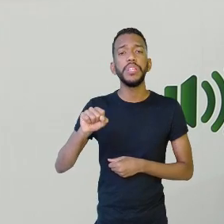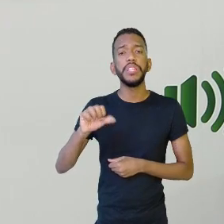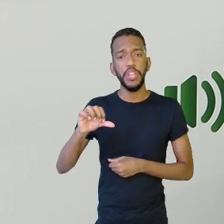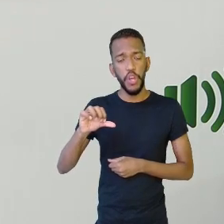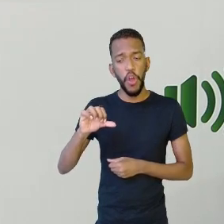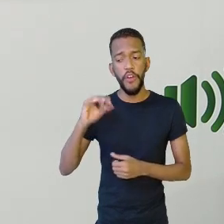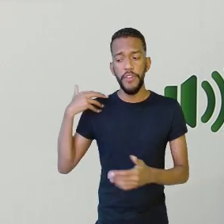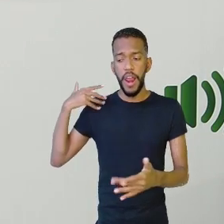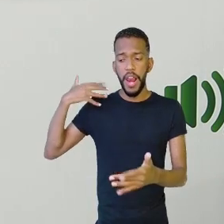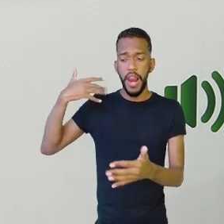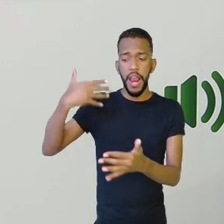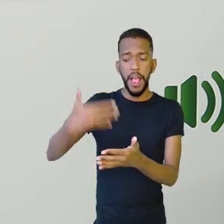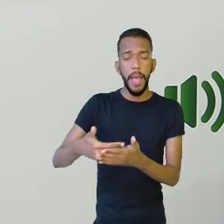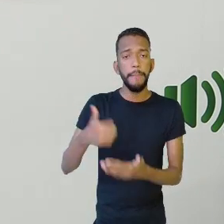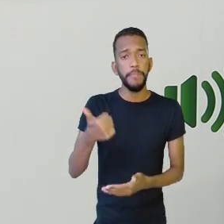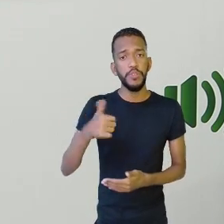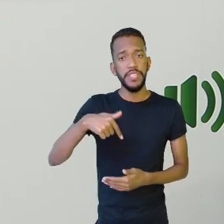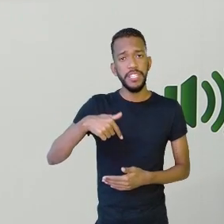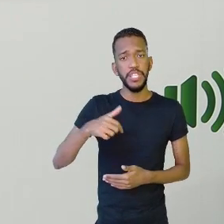a